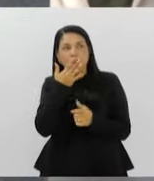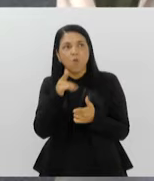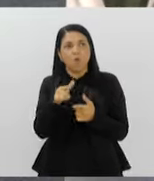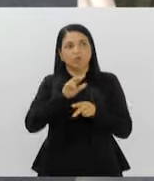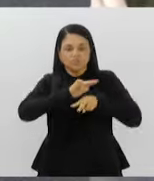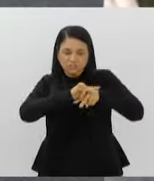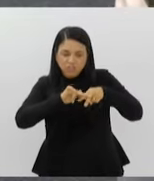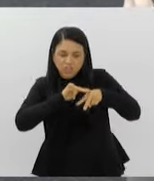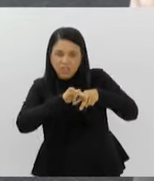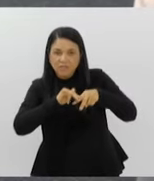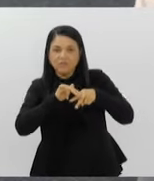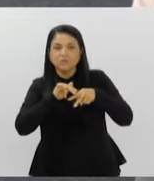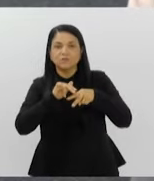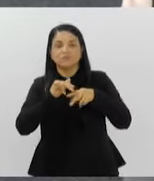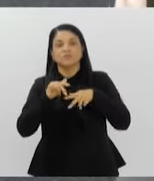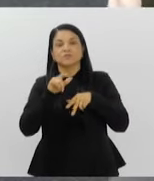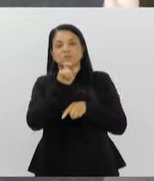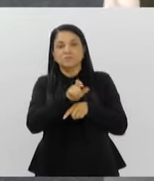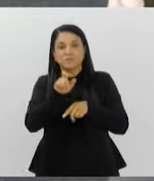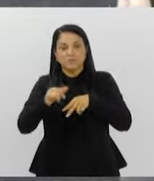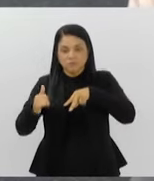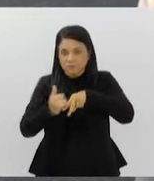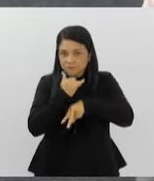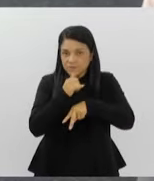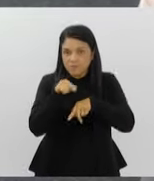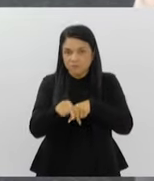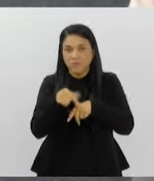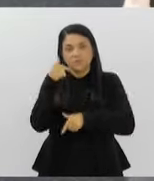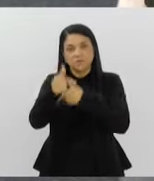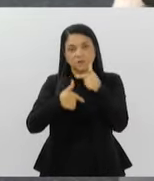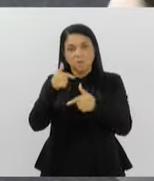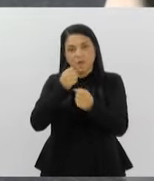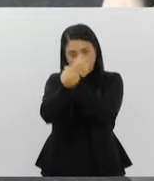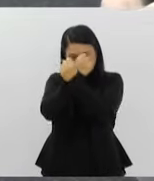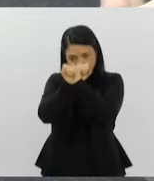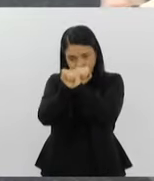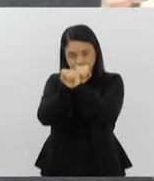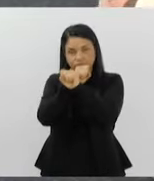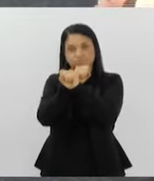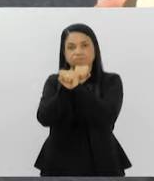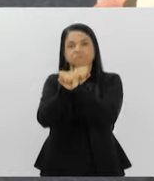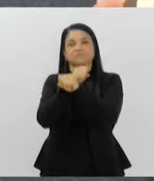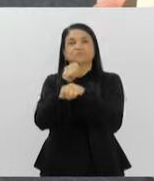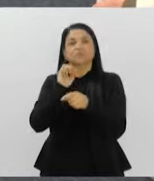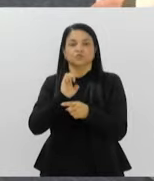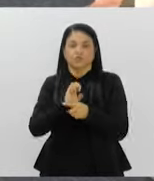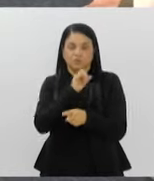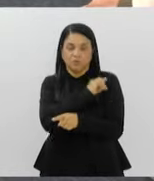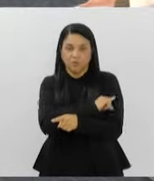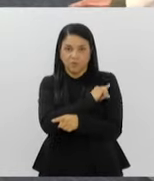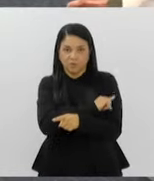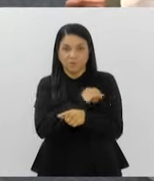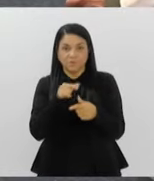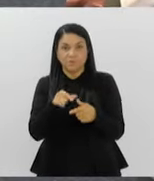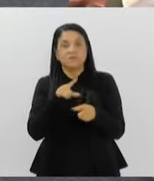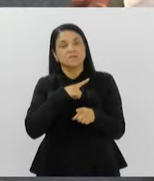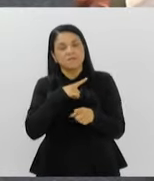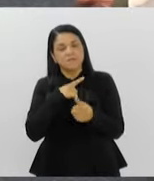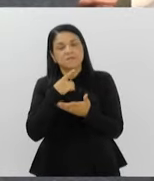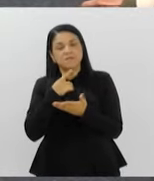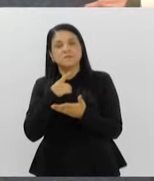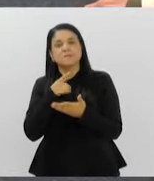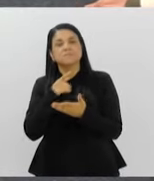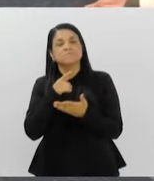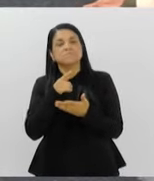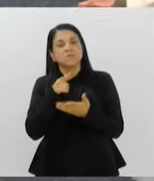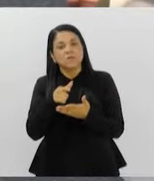gênero desses que são vitimados por trabalho análogo à escravidão no nosso Estado. Ainda são resquícios